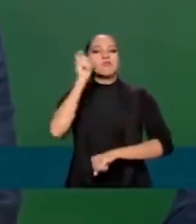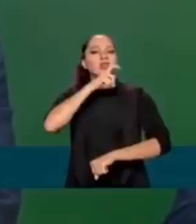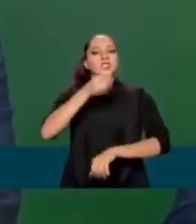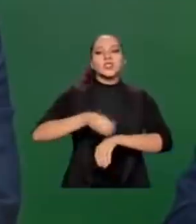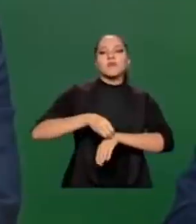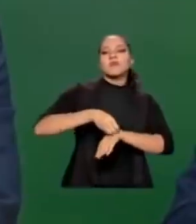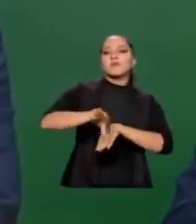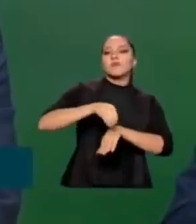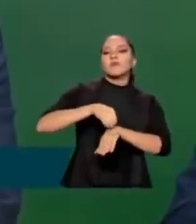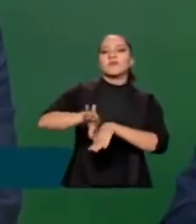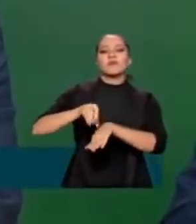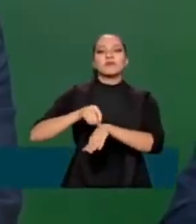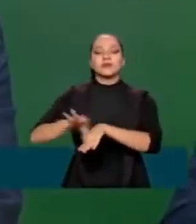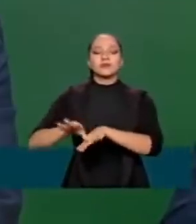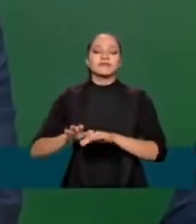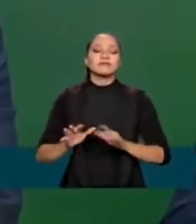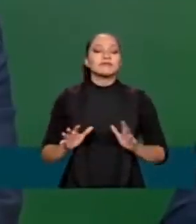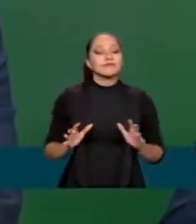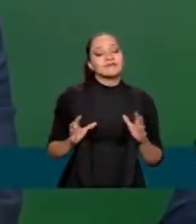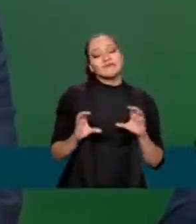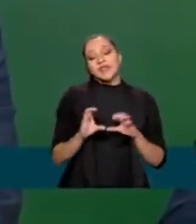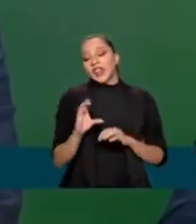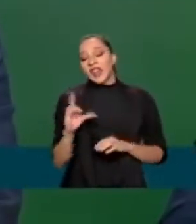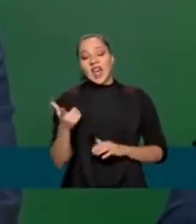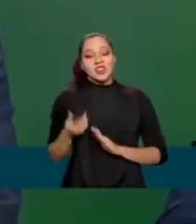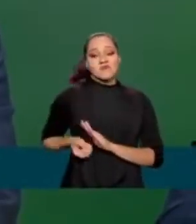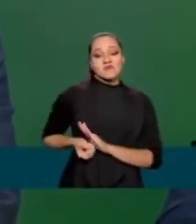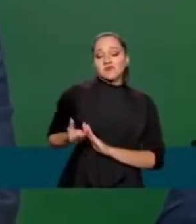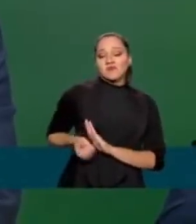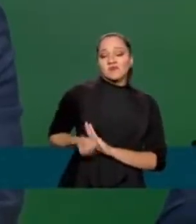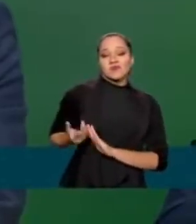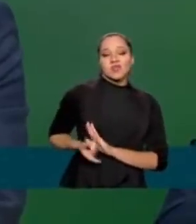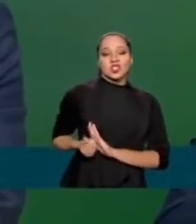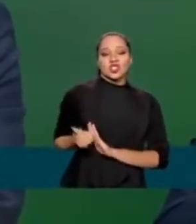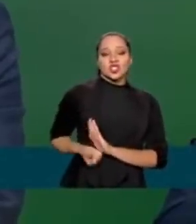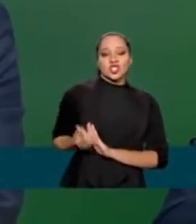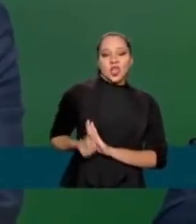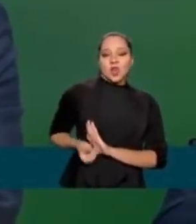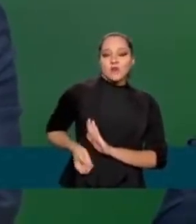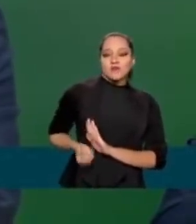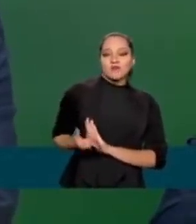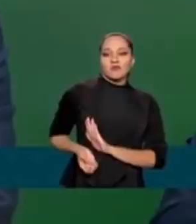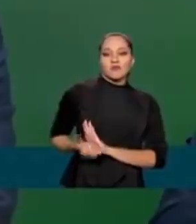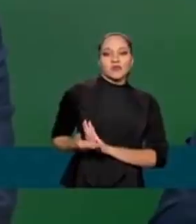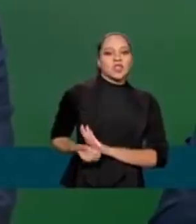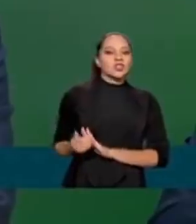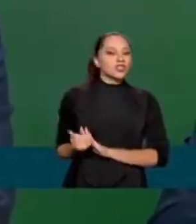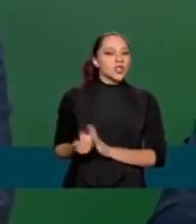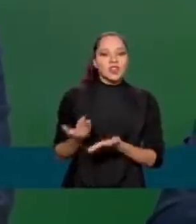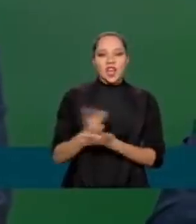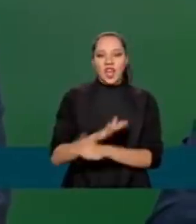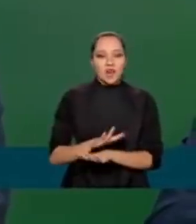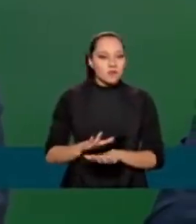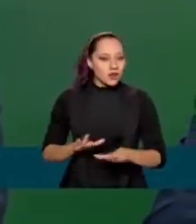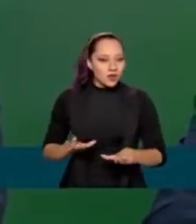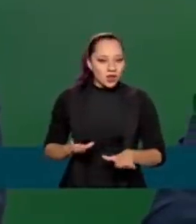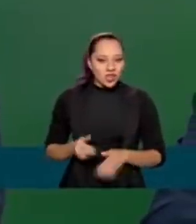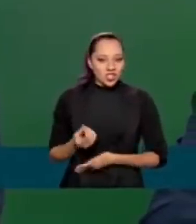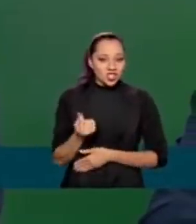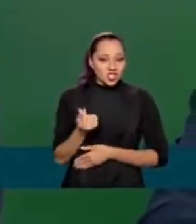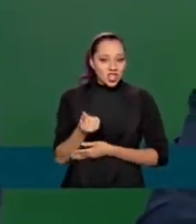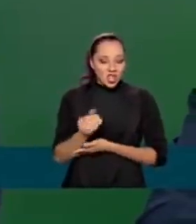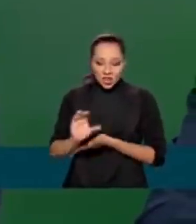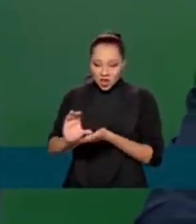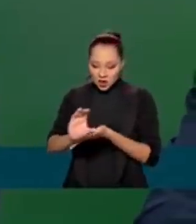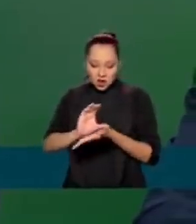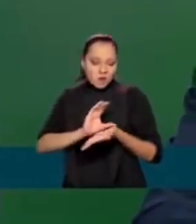mentira. Claro que à custa de muito dinheiro. Dinheiro esse que acabou. Dinheiro esse que é destinado ao